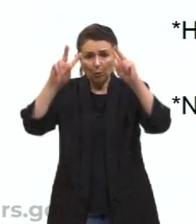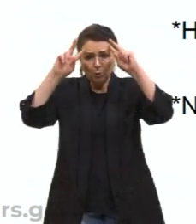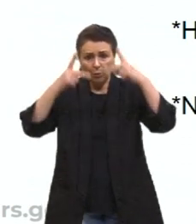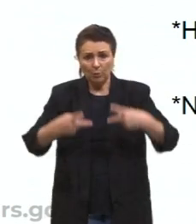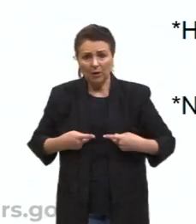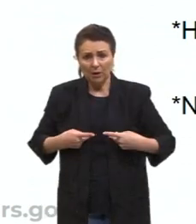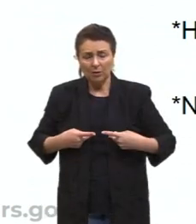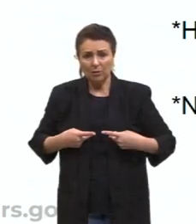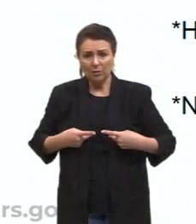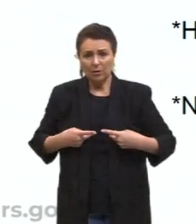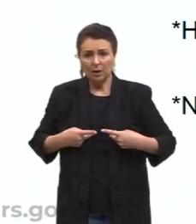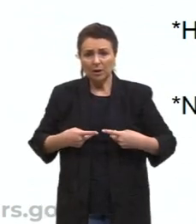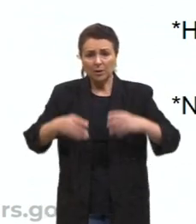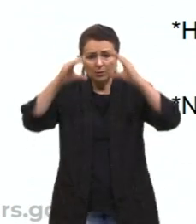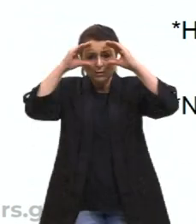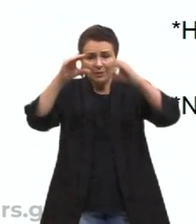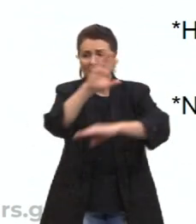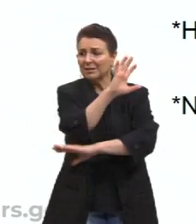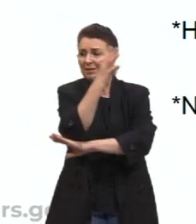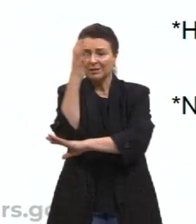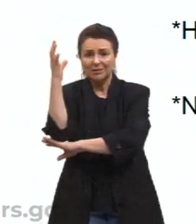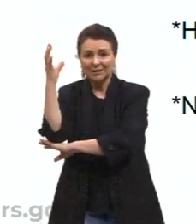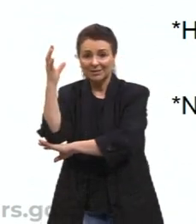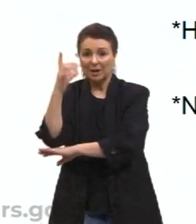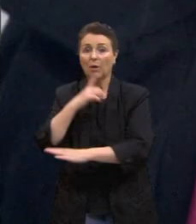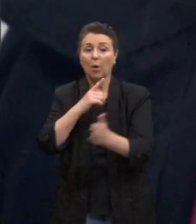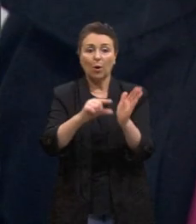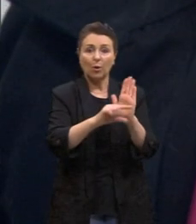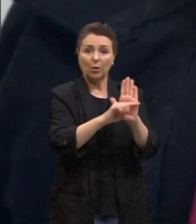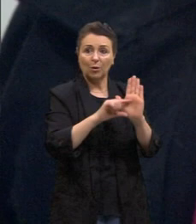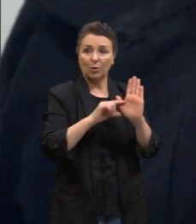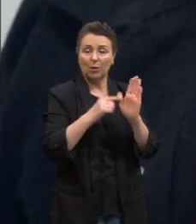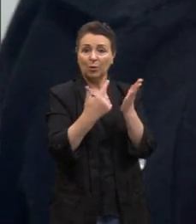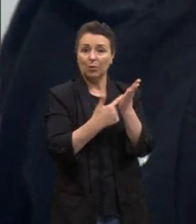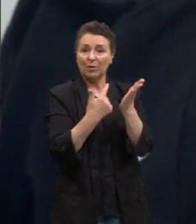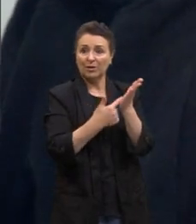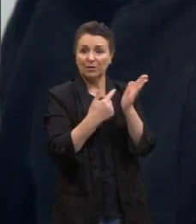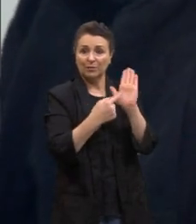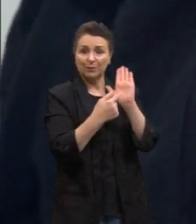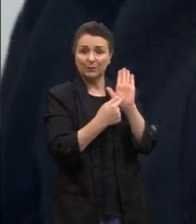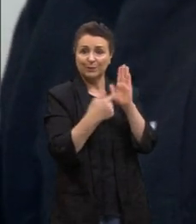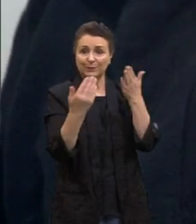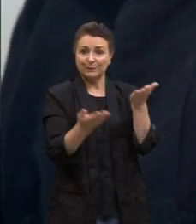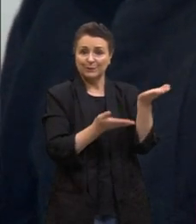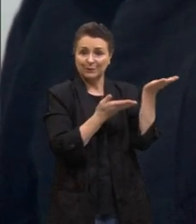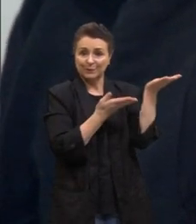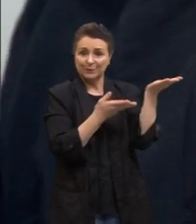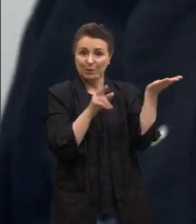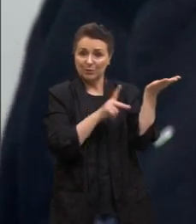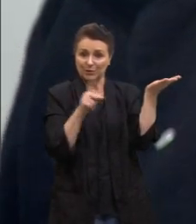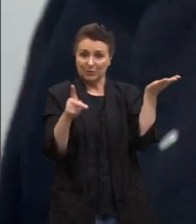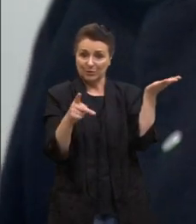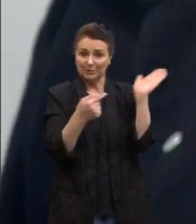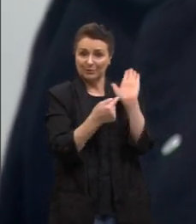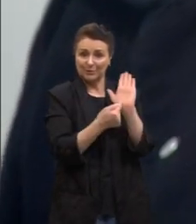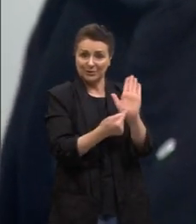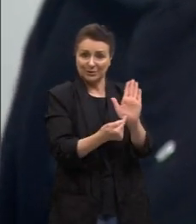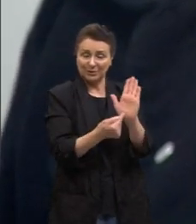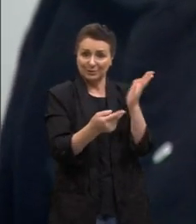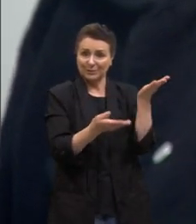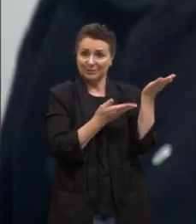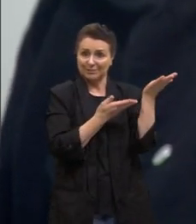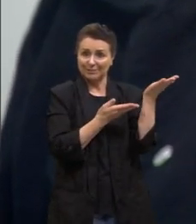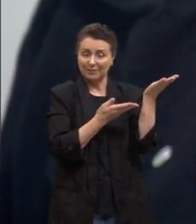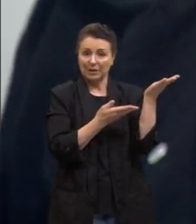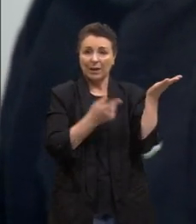aqui do rickback é sugiro que vocês possam ler esse livro né bem bacana Você faz tudo uma ele